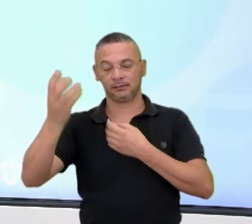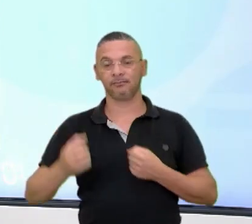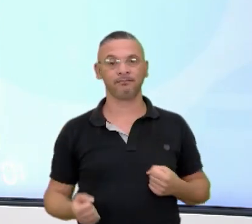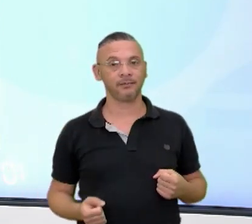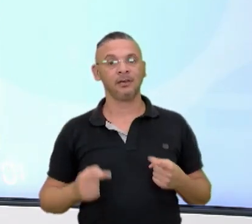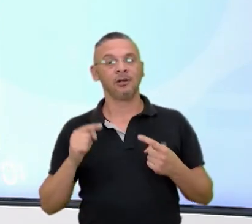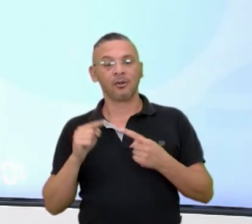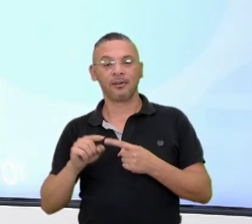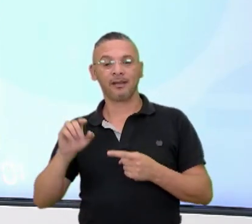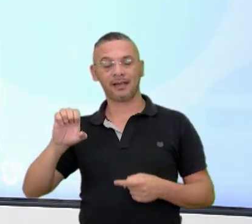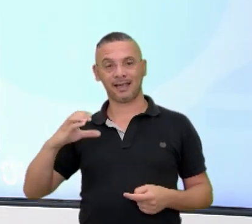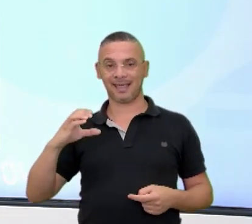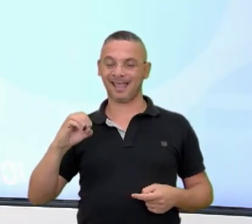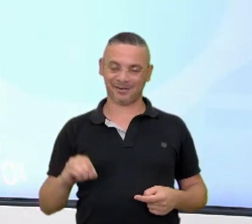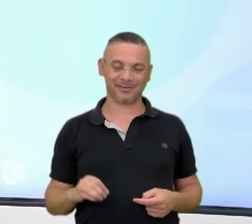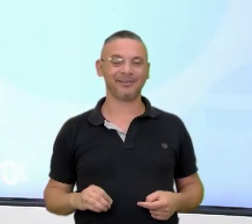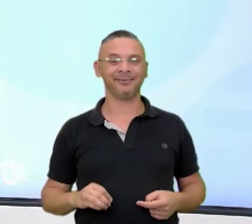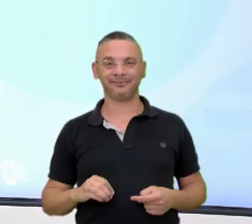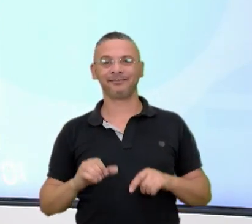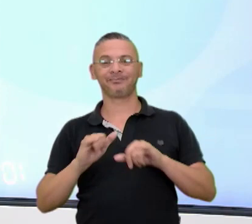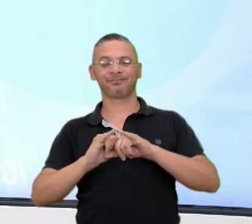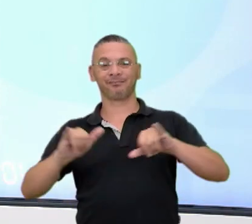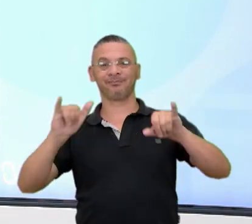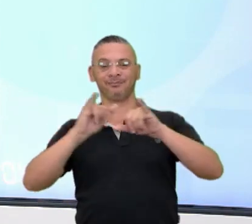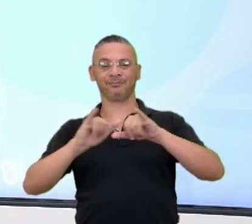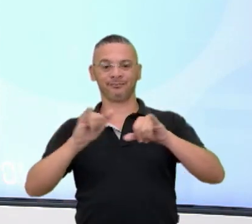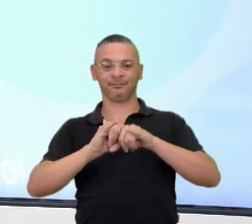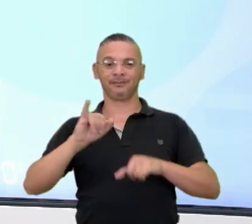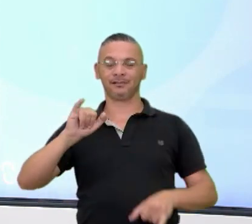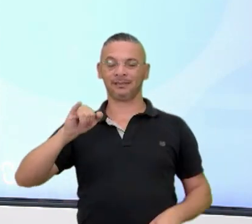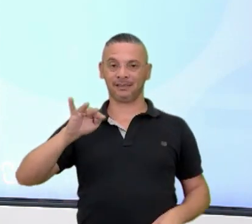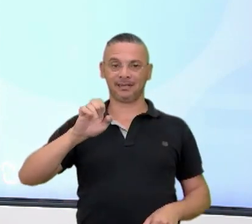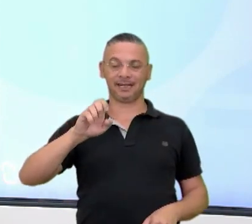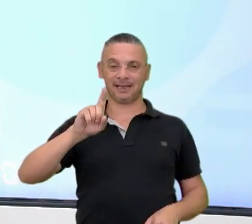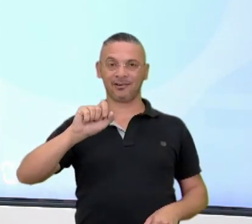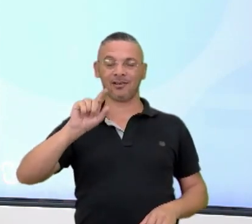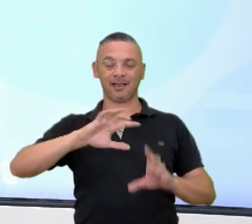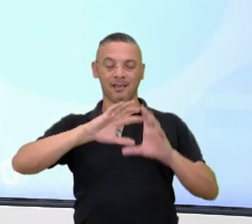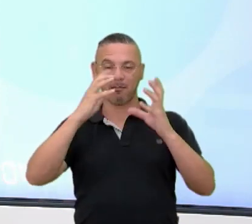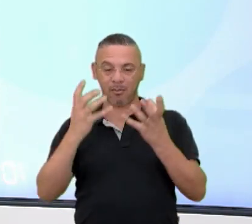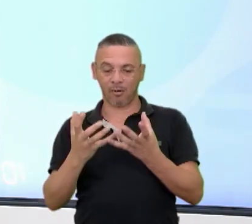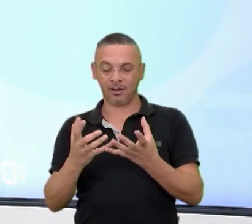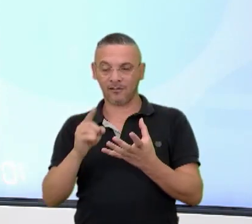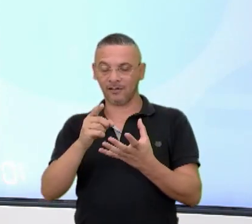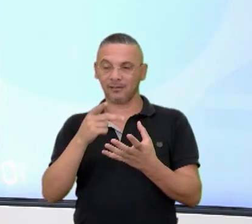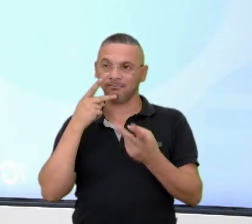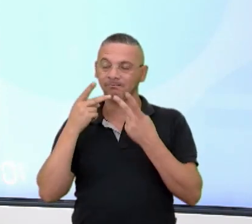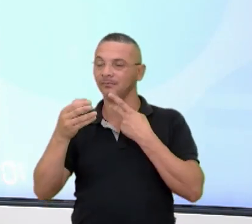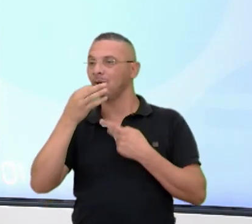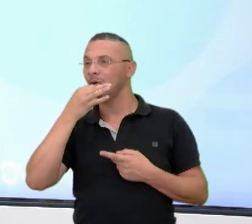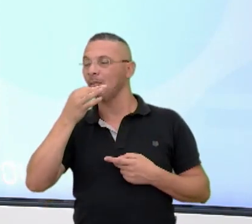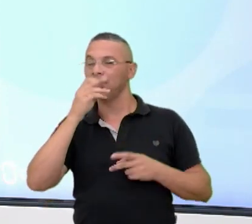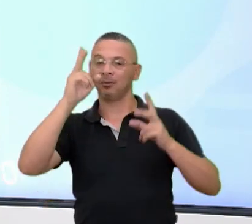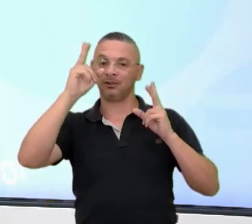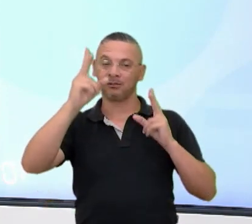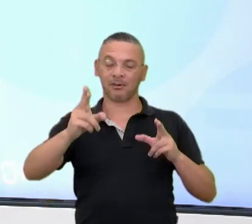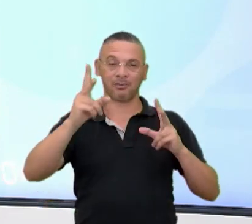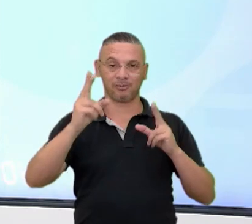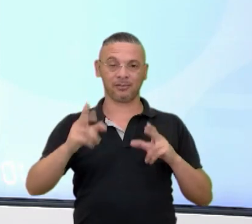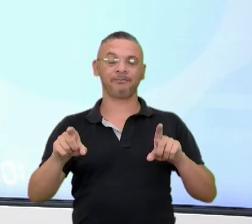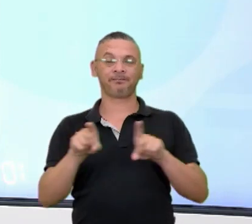com o seu professor, mas faça um exercício muito legal e vai fazer cada vez mais sentido à medida que nós aprofundamos nesse nosso mar, que é o